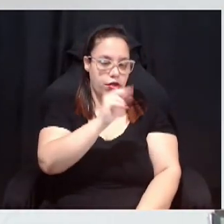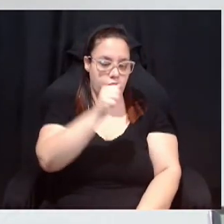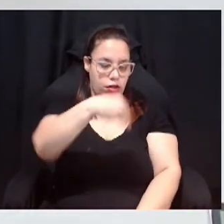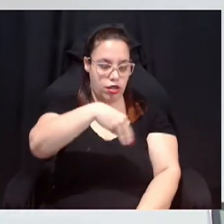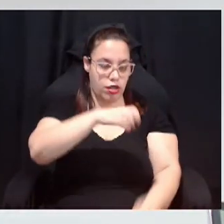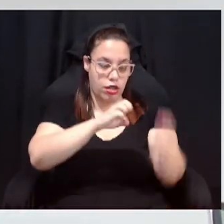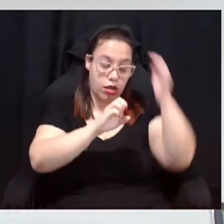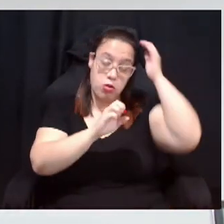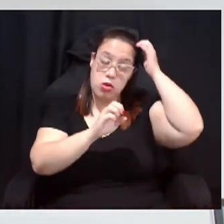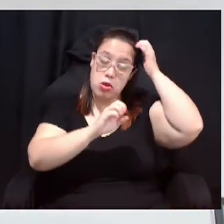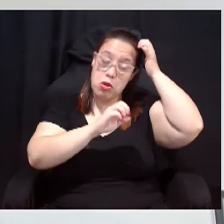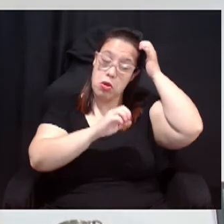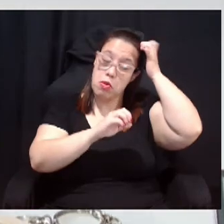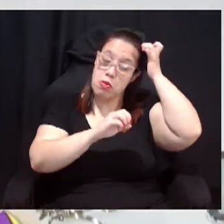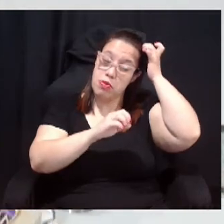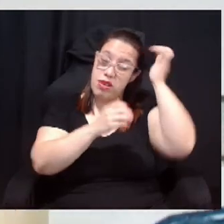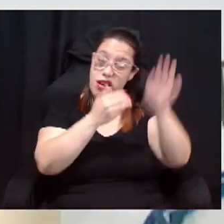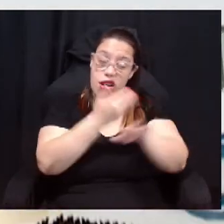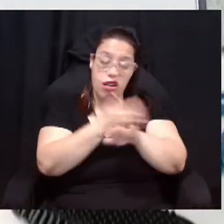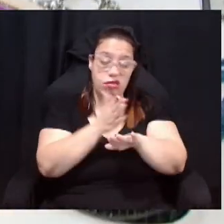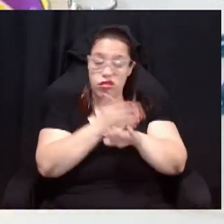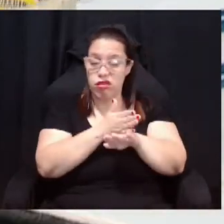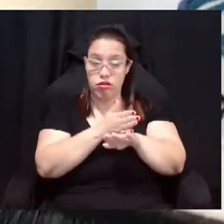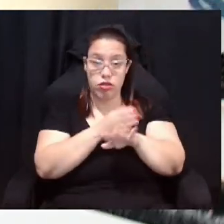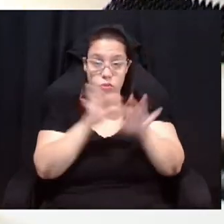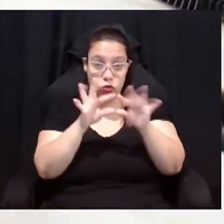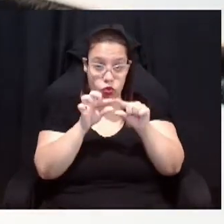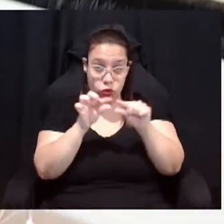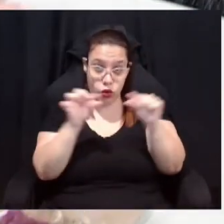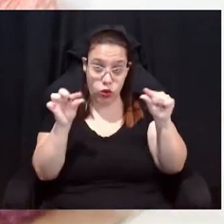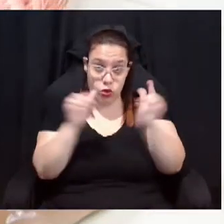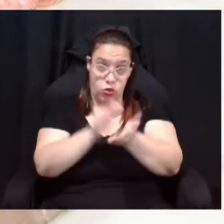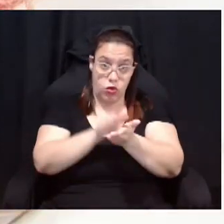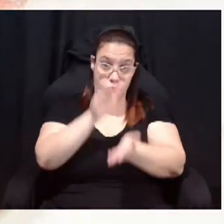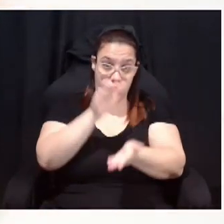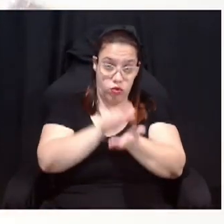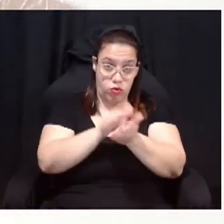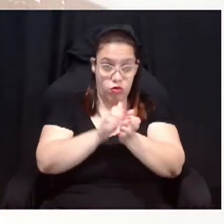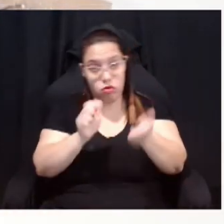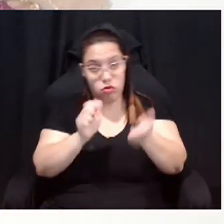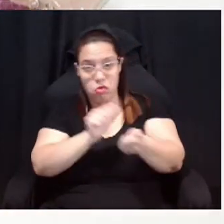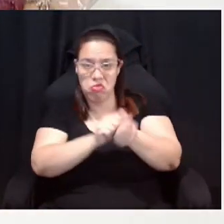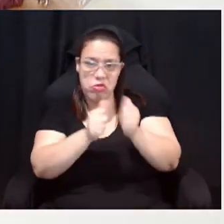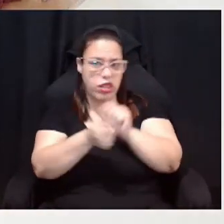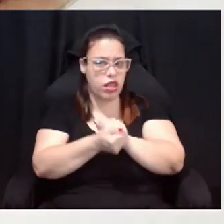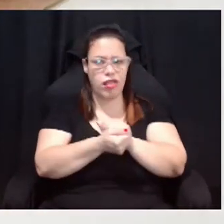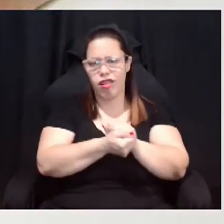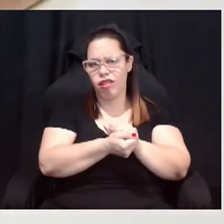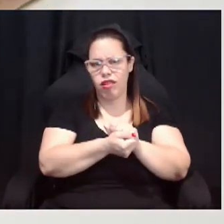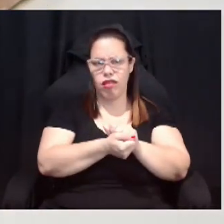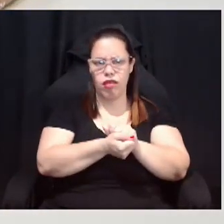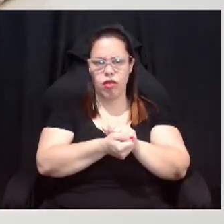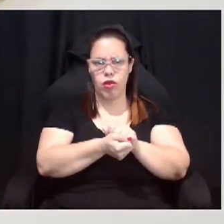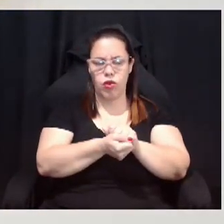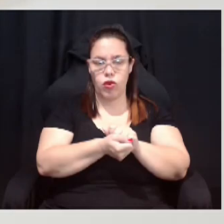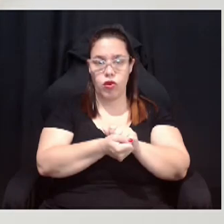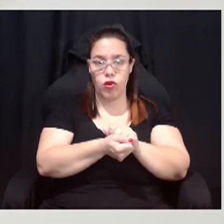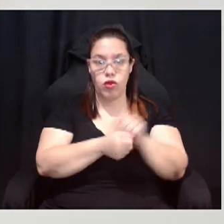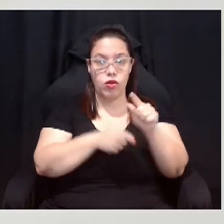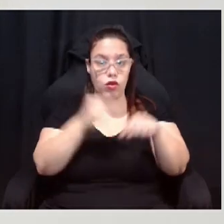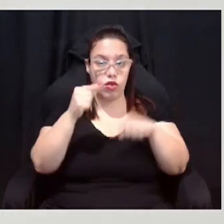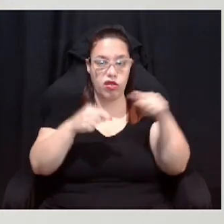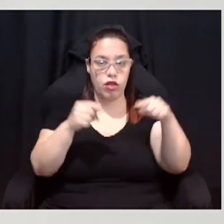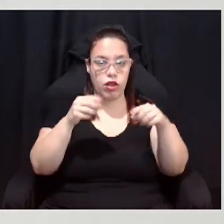né? A gente consegue fazer peças pequenininhas, peças grandes, então dá para adaptar para maioria das situações, assim, desde